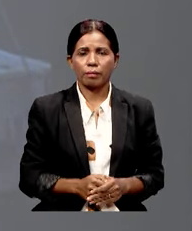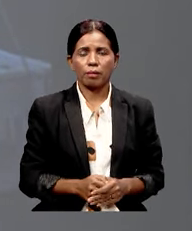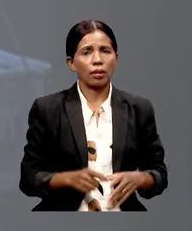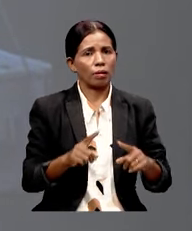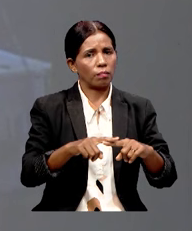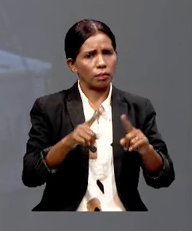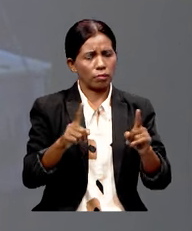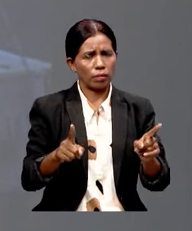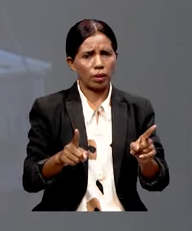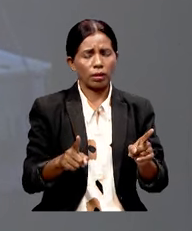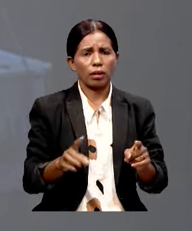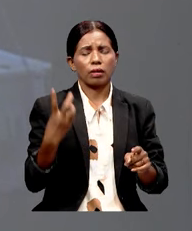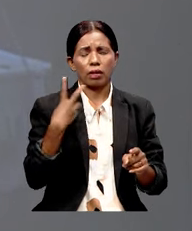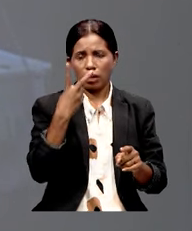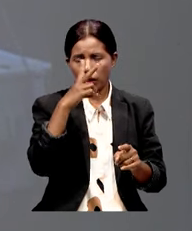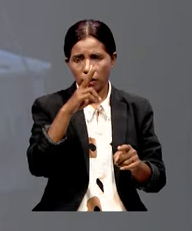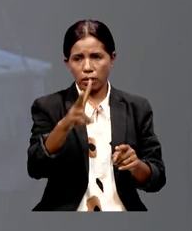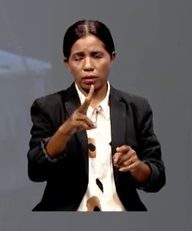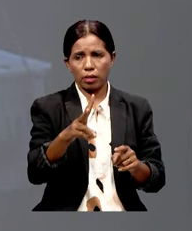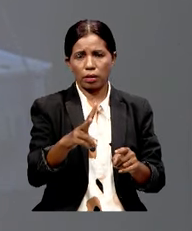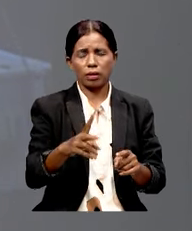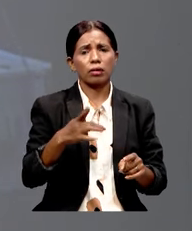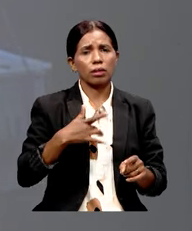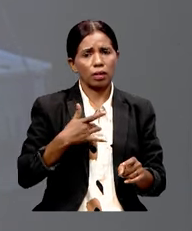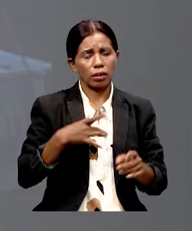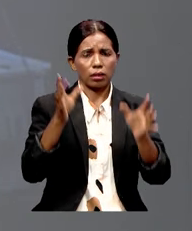mas infelizmente e de muita tristeza